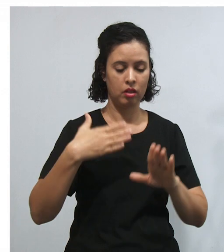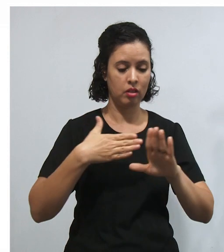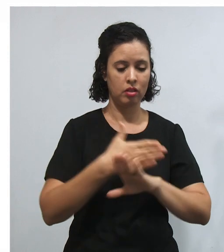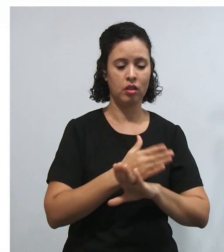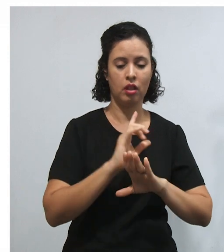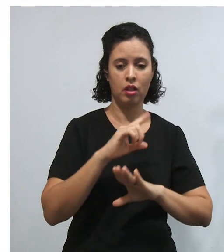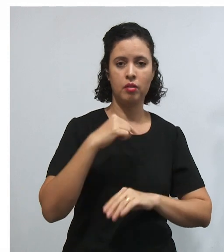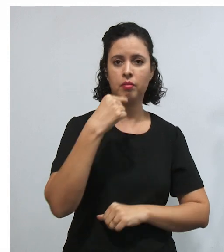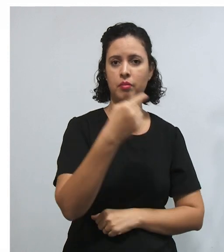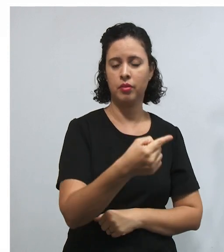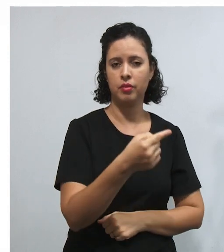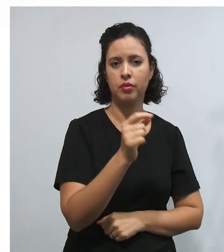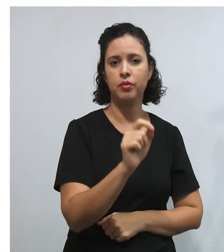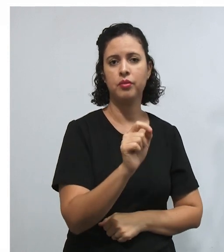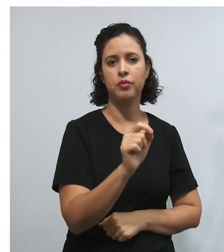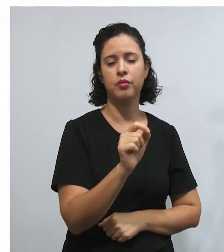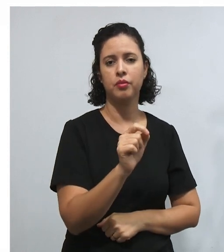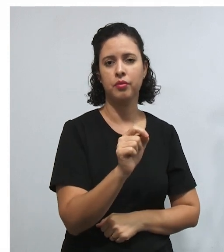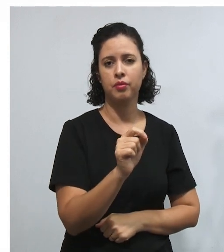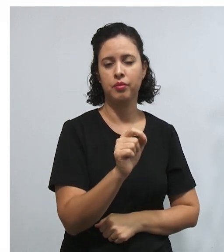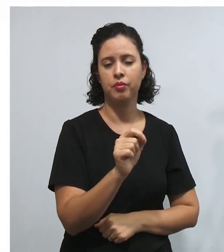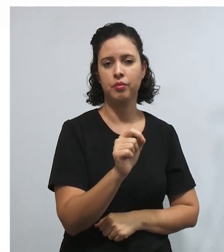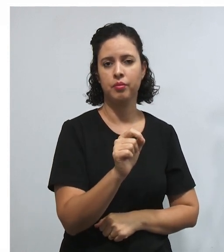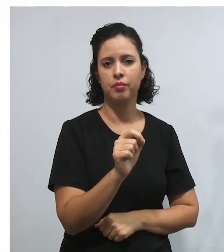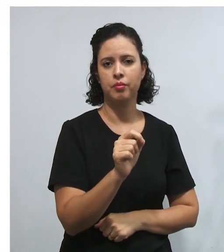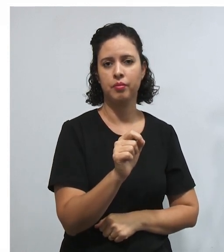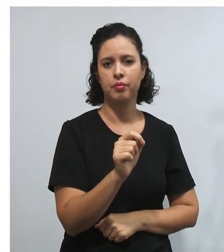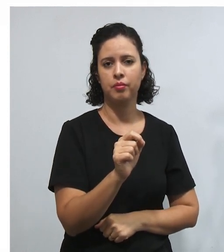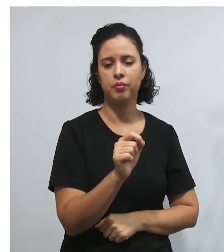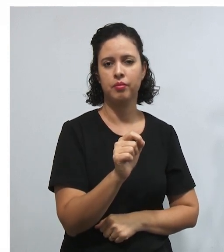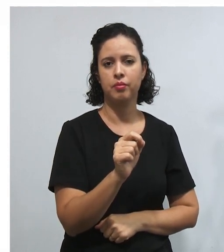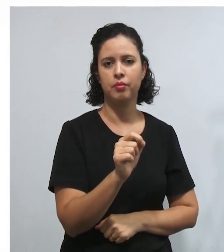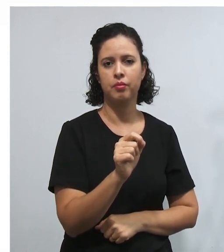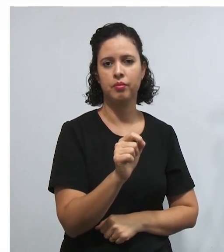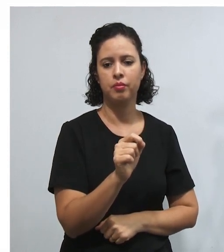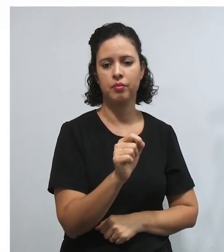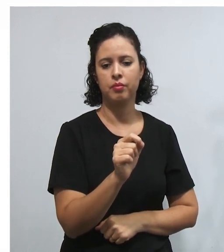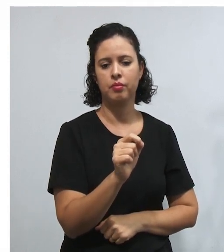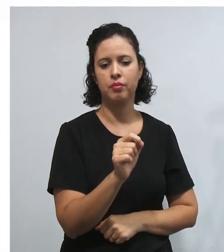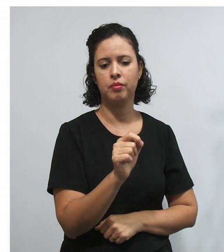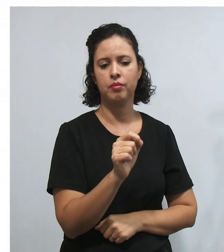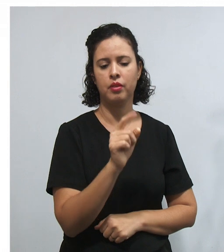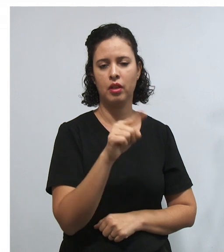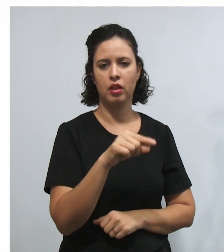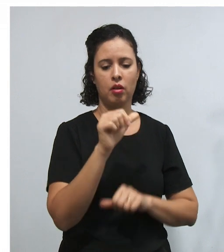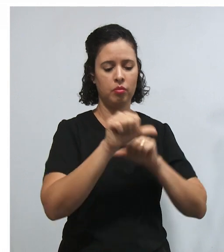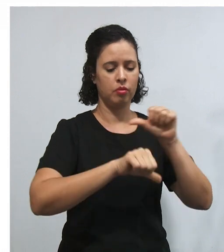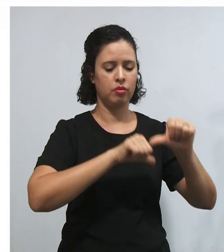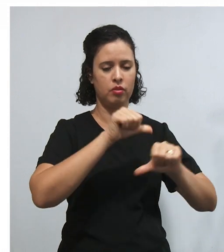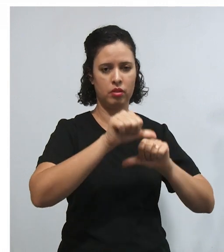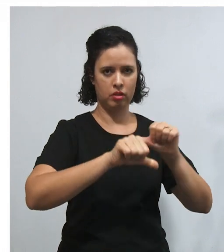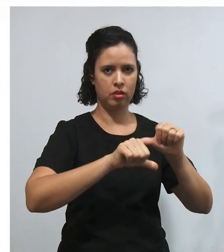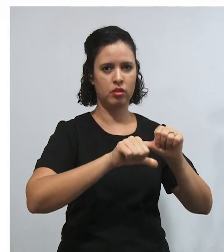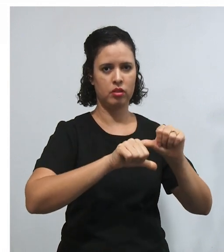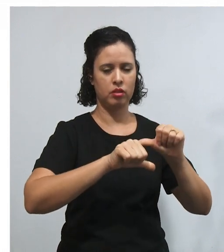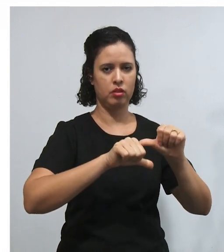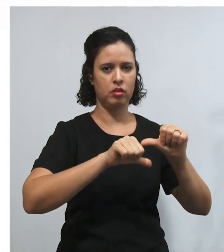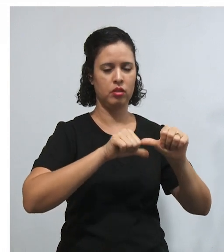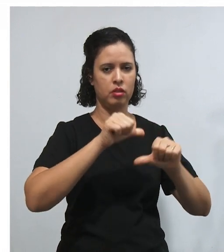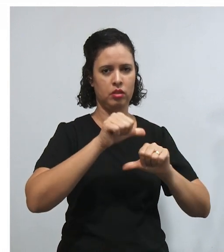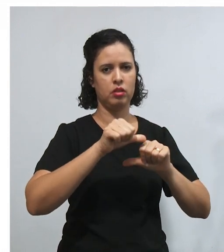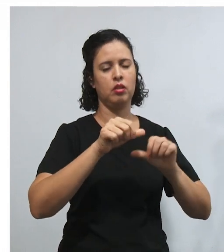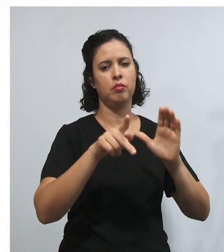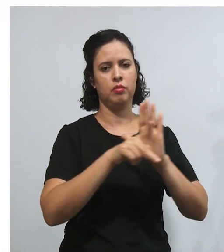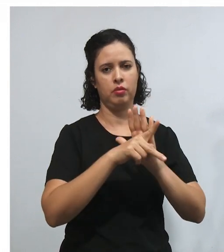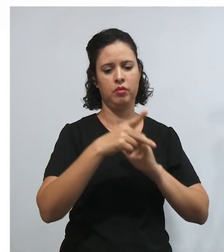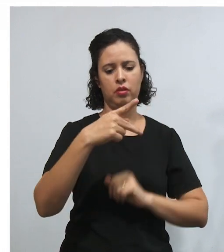ingressou após, tá? Após a entrada em vigor dessa questão da reforma